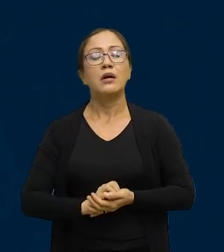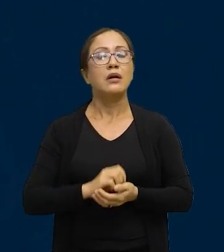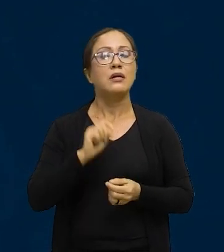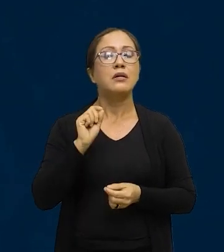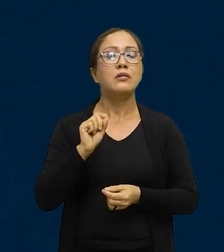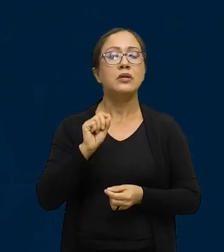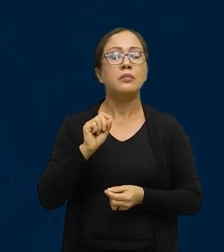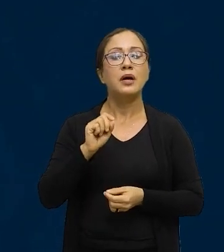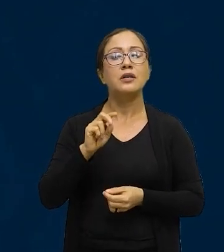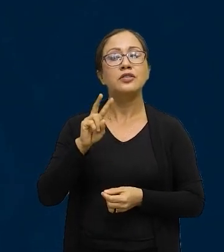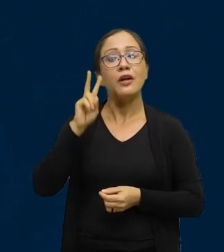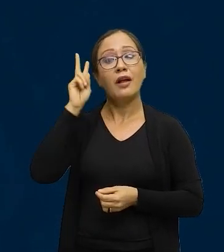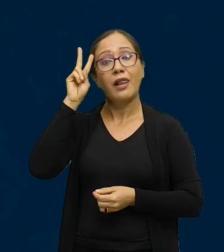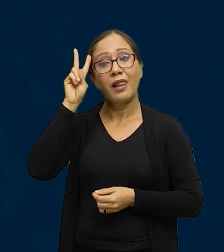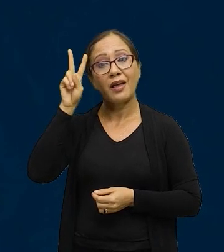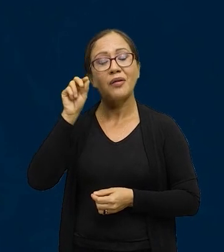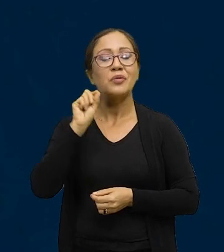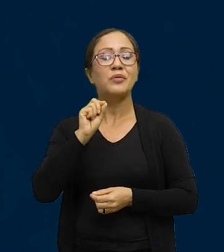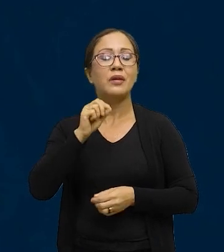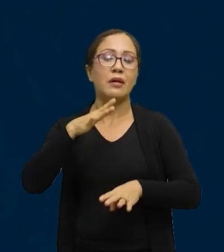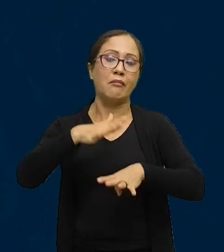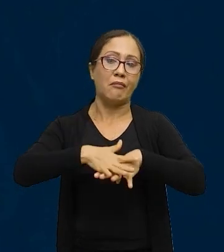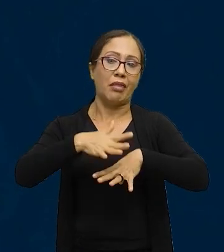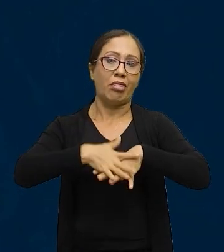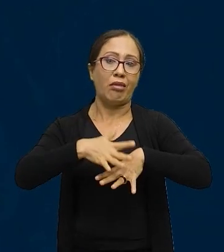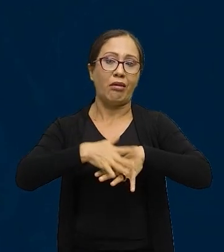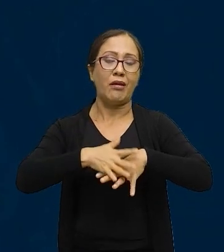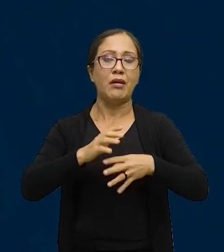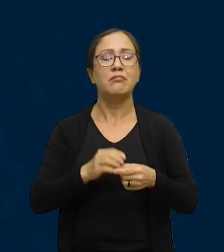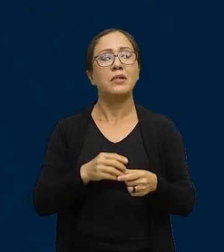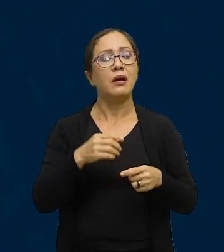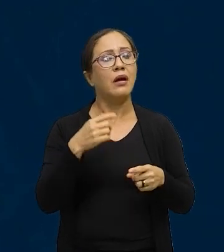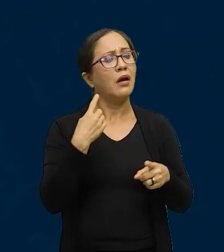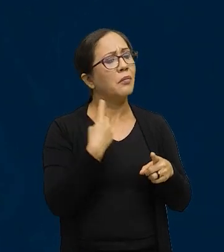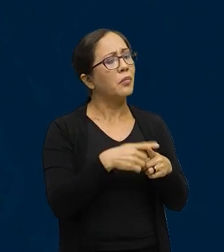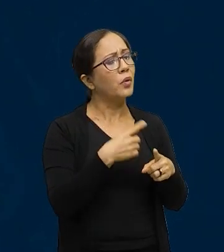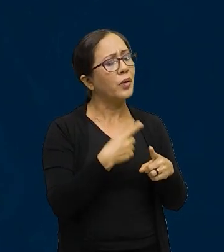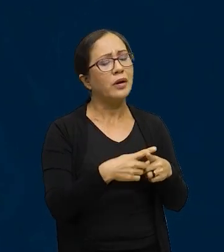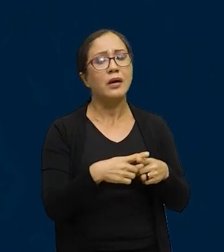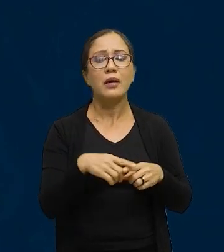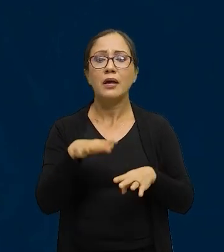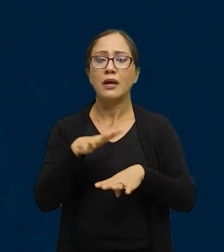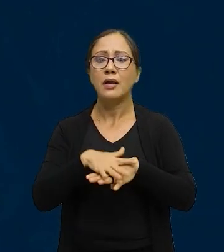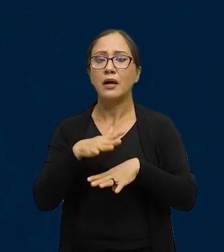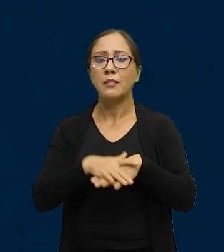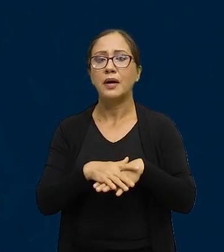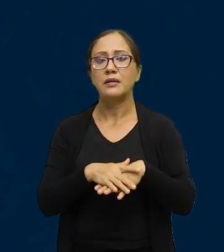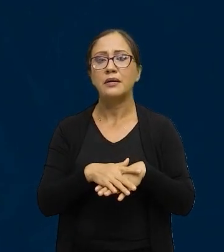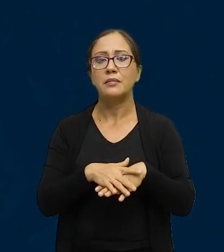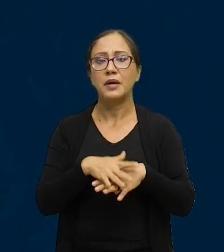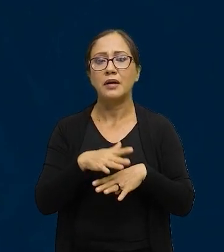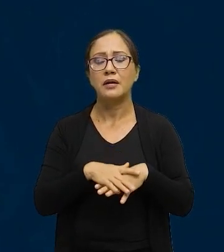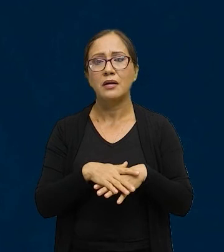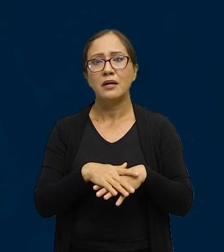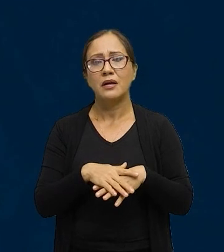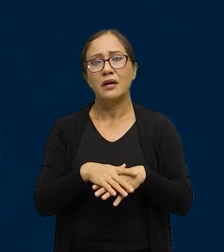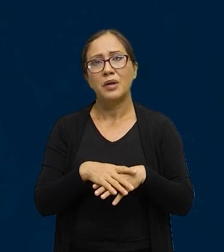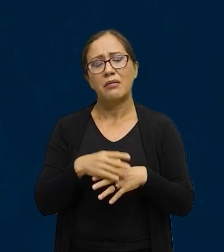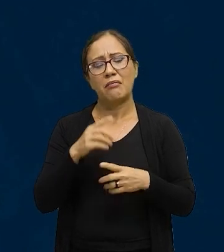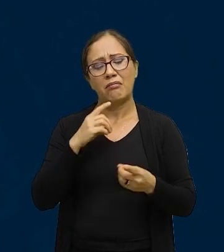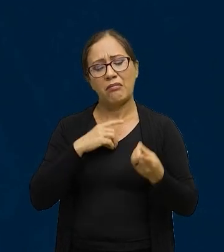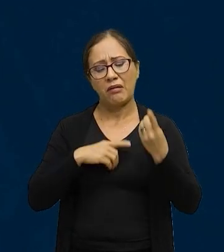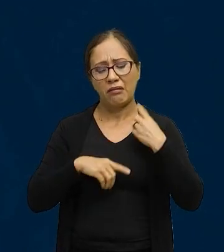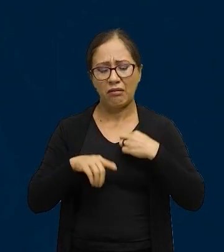reminds, lembra a matemática. Por que a matemática me deixava